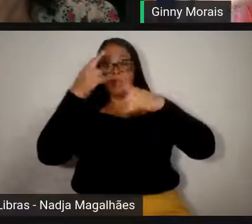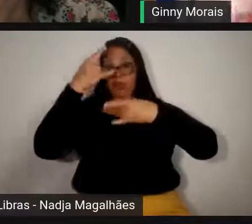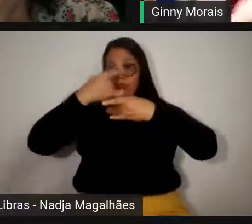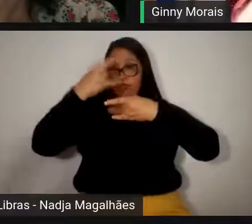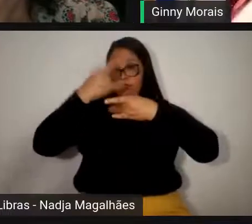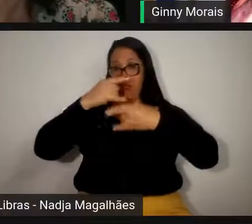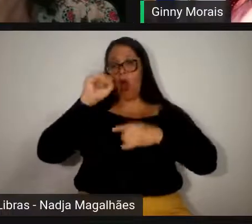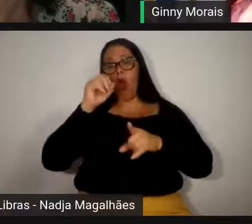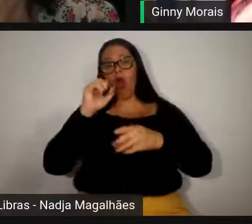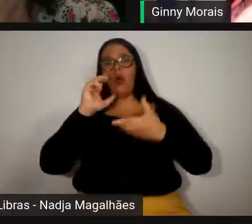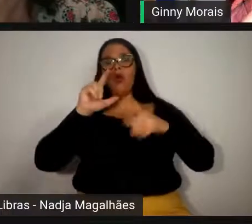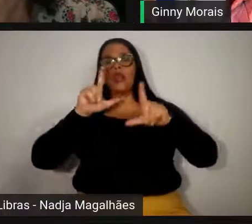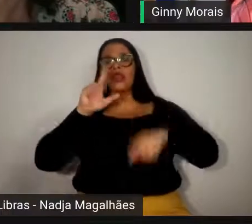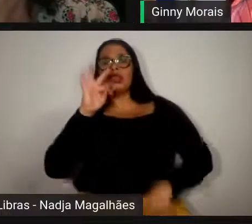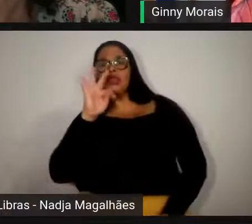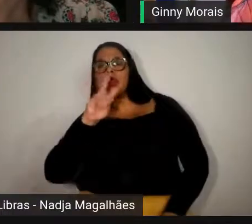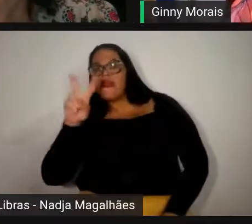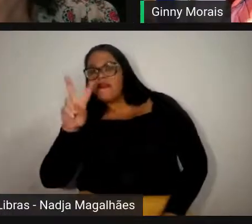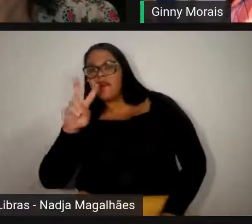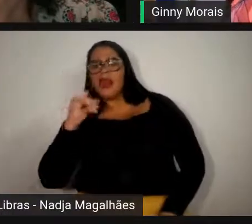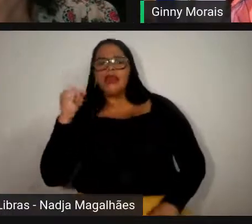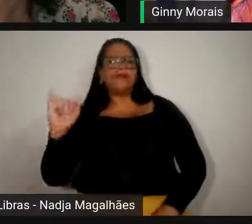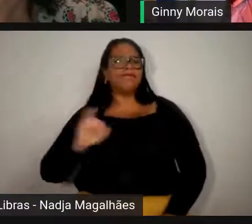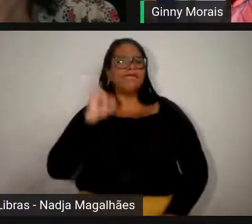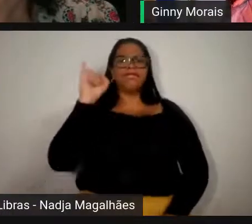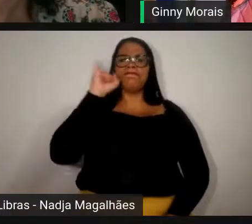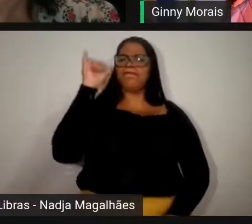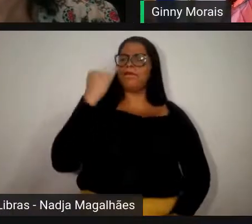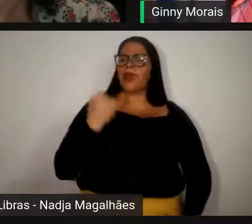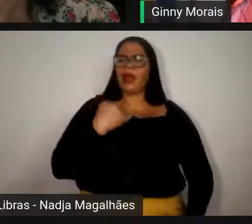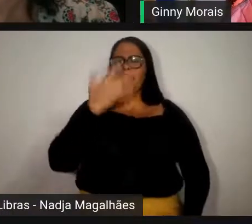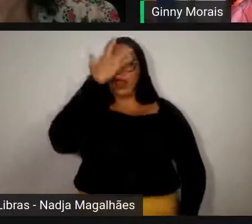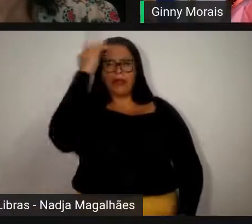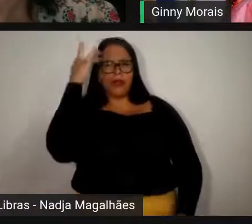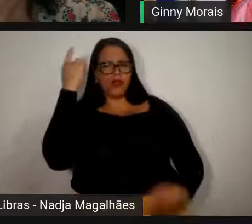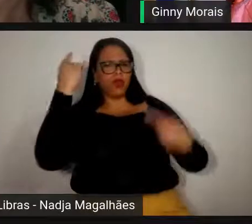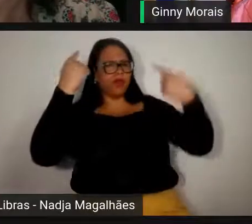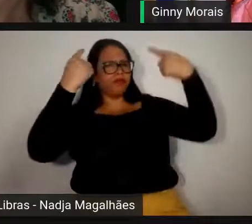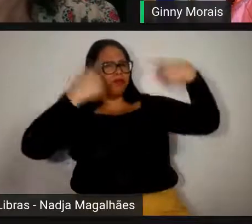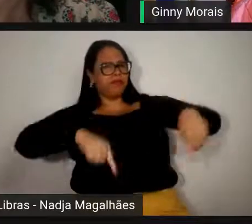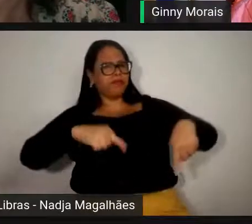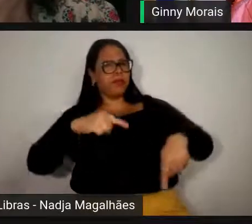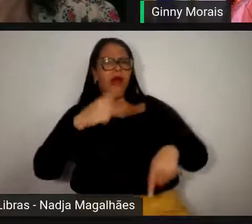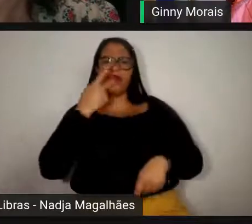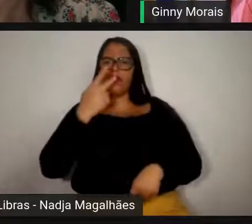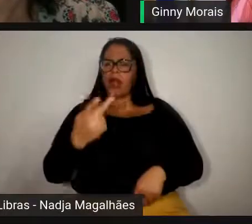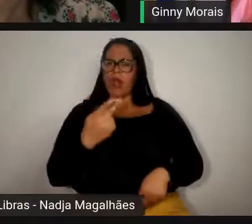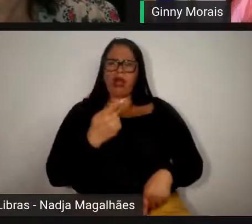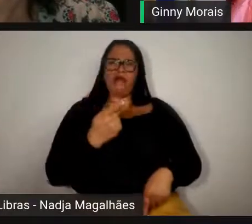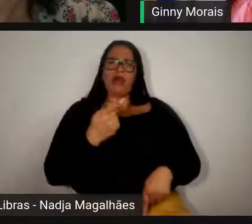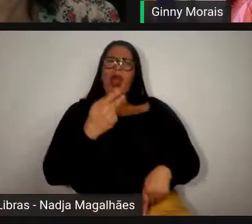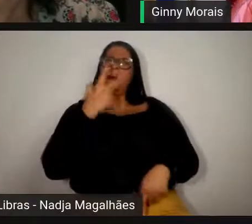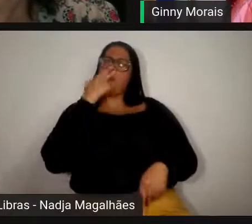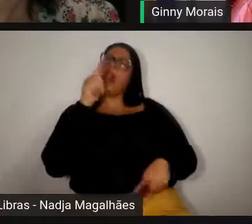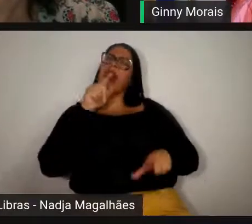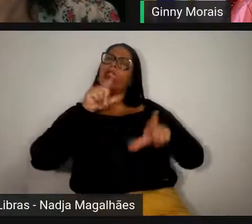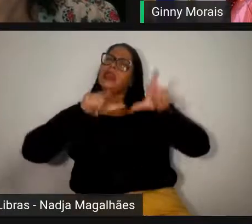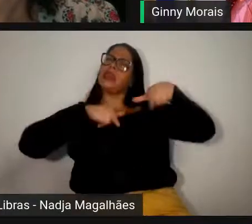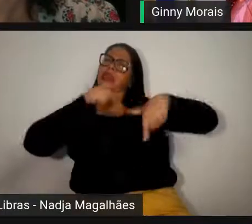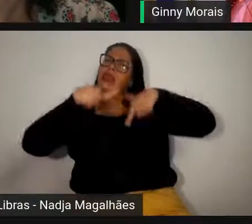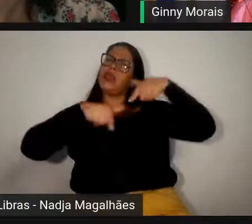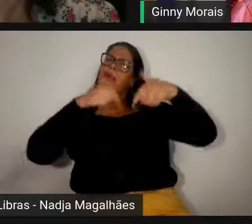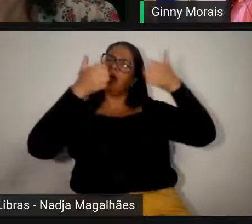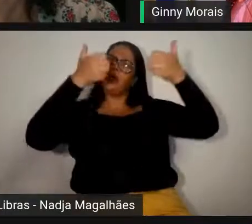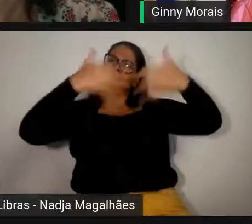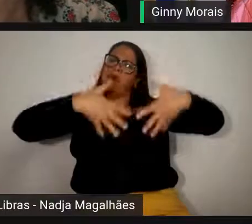uma disputa muito clara entre pessoas que achavam que a transmissão ela tinha que ter